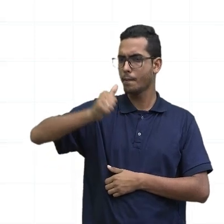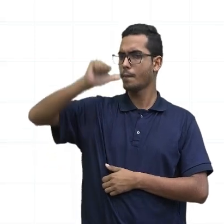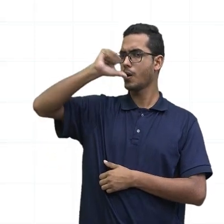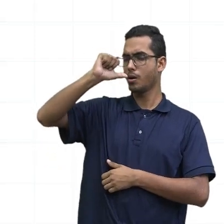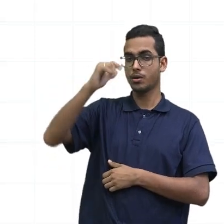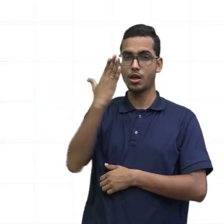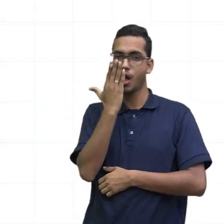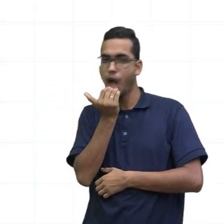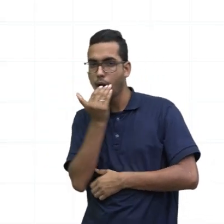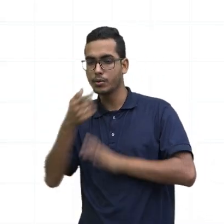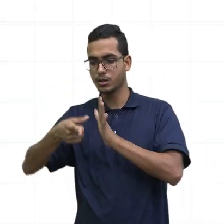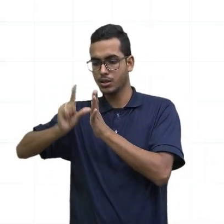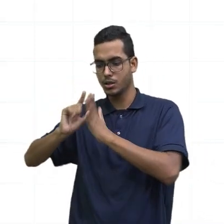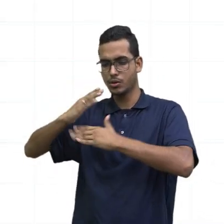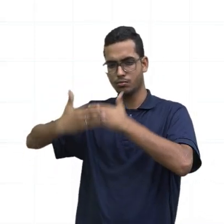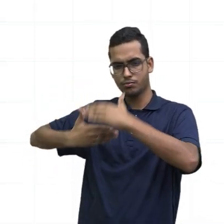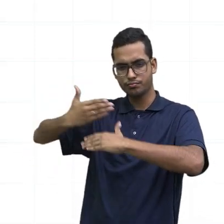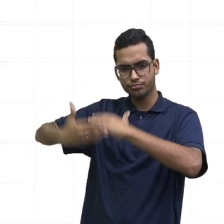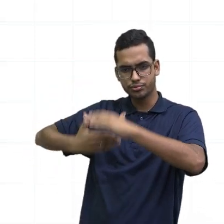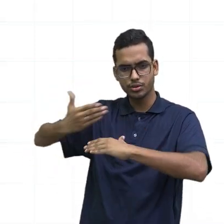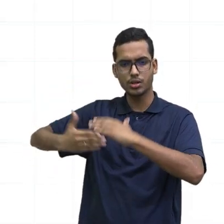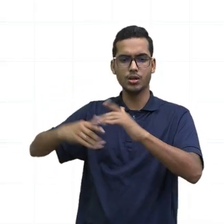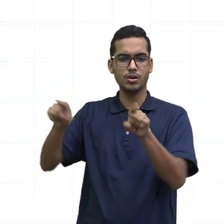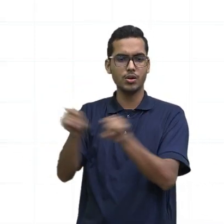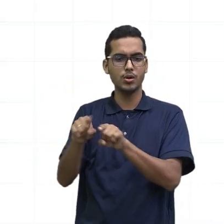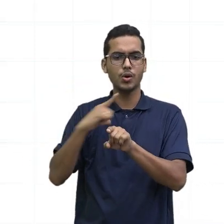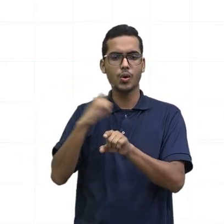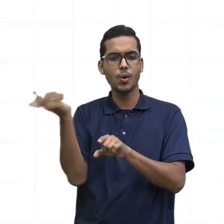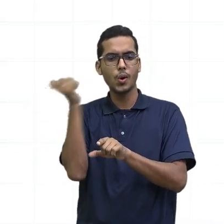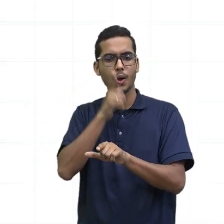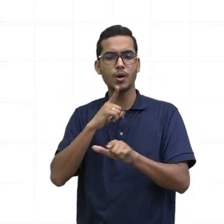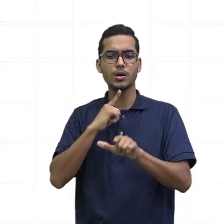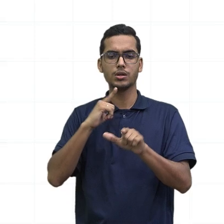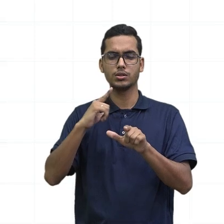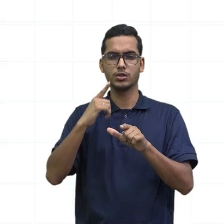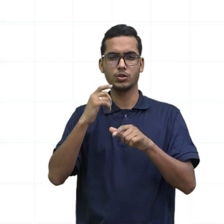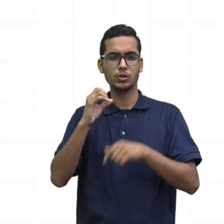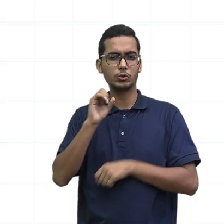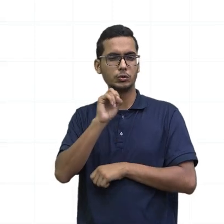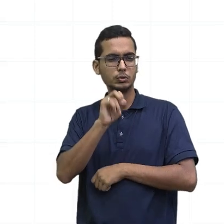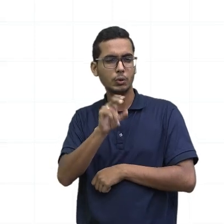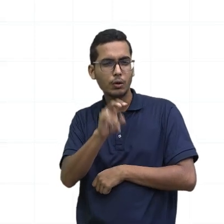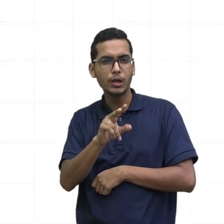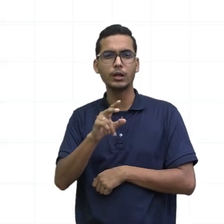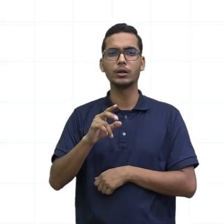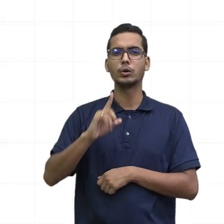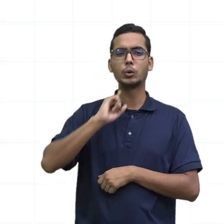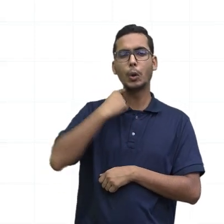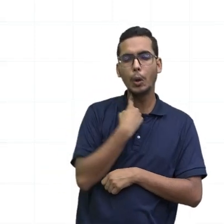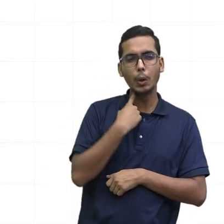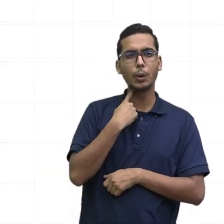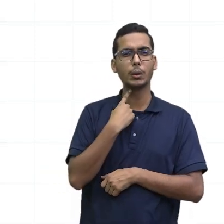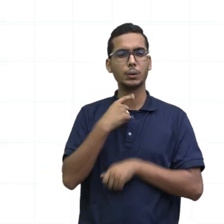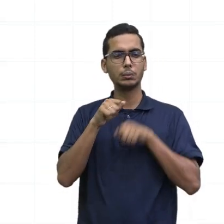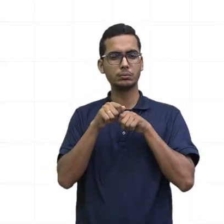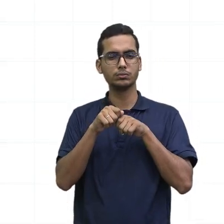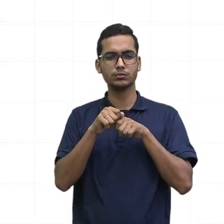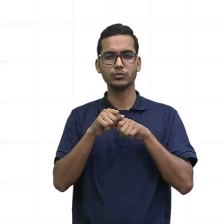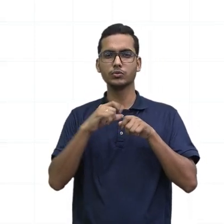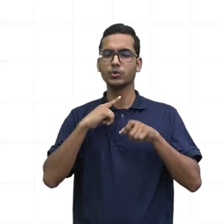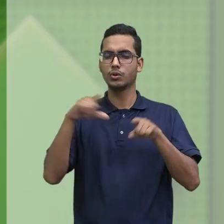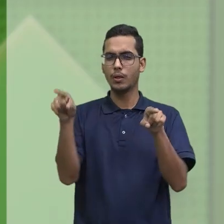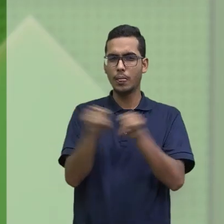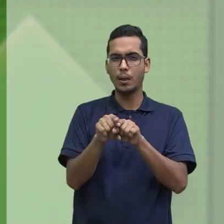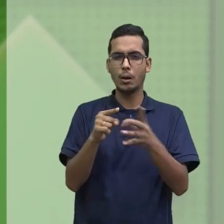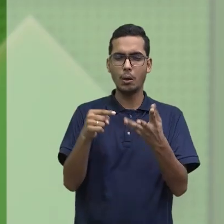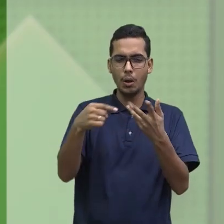minimizando os riscos de contaminação. Ou seja, aqueles alimentos que vão ser distribuídos, né, eles podem aí sofrer uma alta